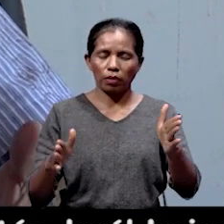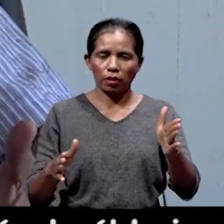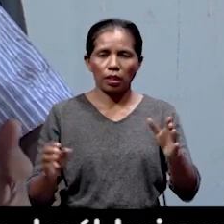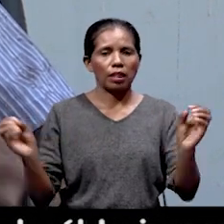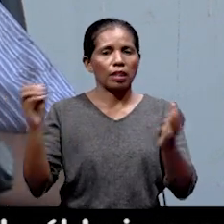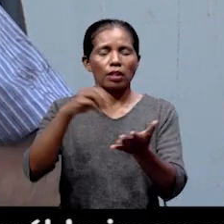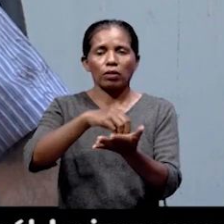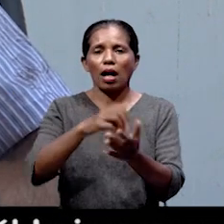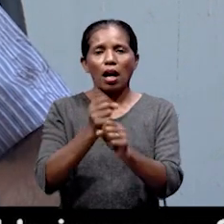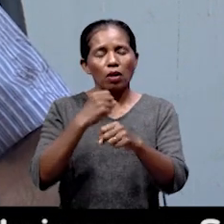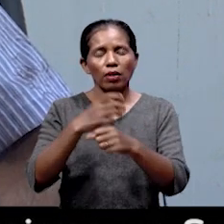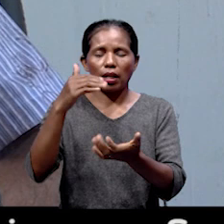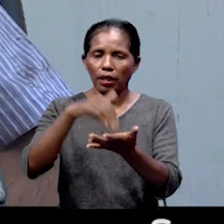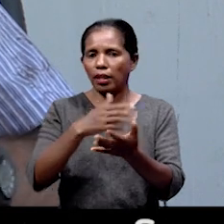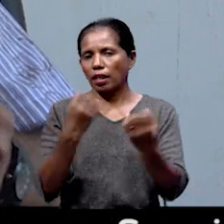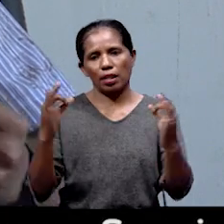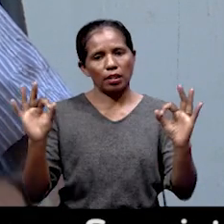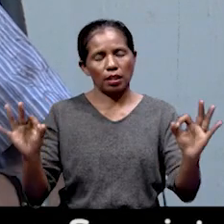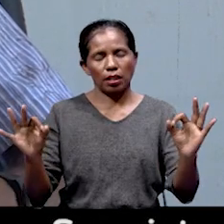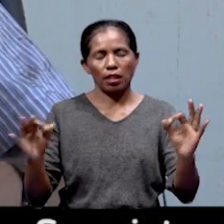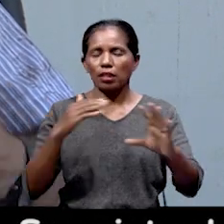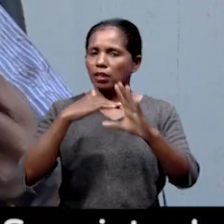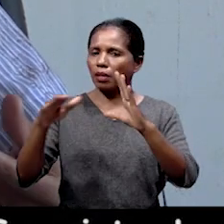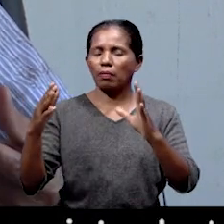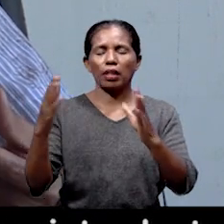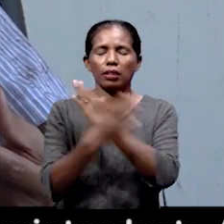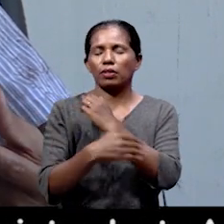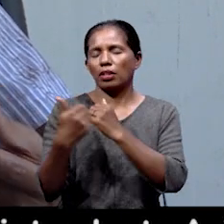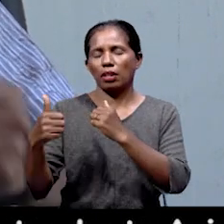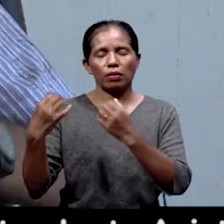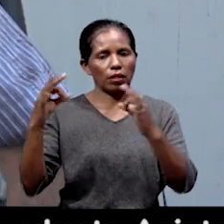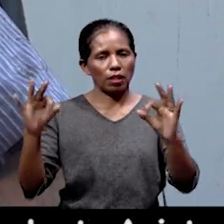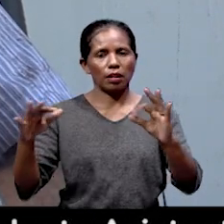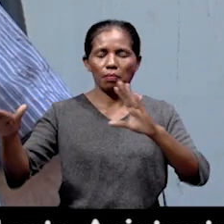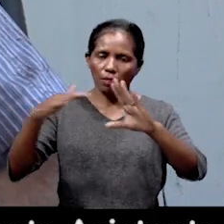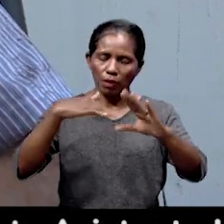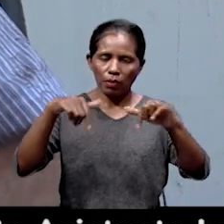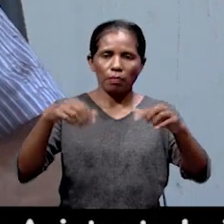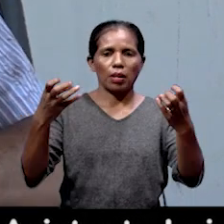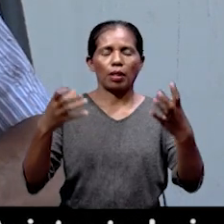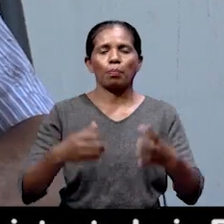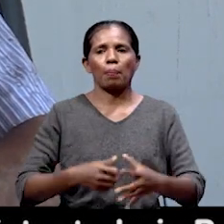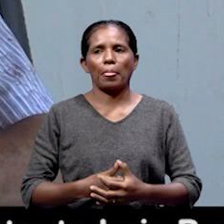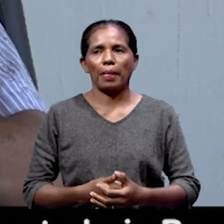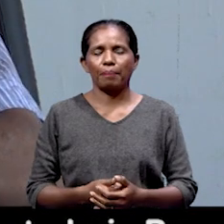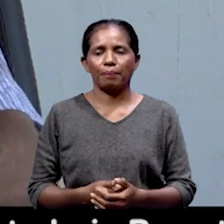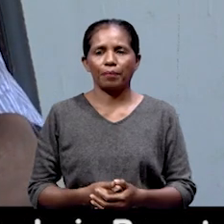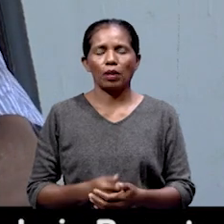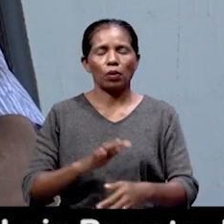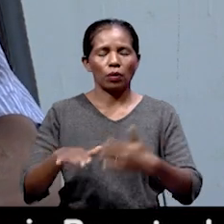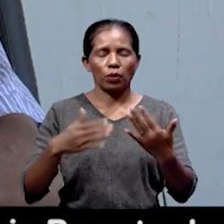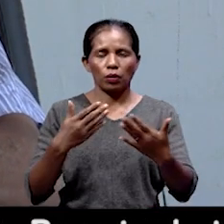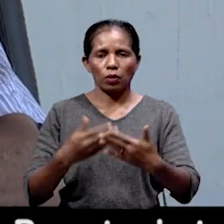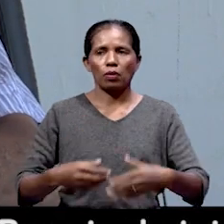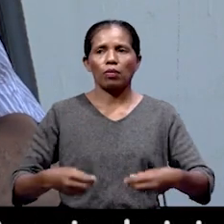iha, saving menos, export la iha, import mak as, tasas kik. Ah, sirene hotu maka nini